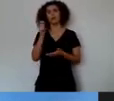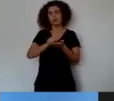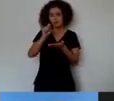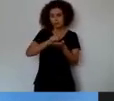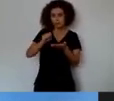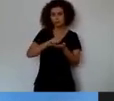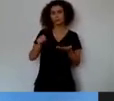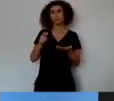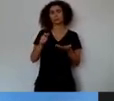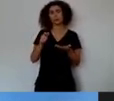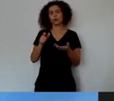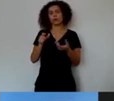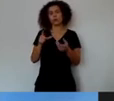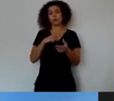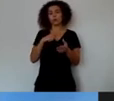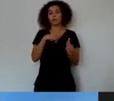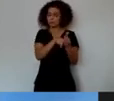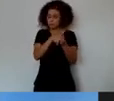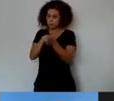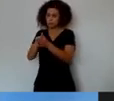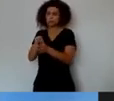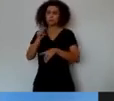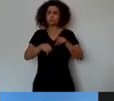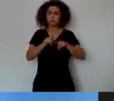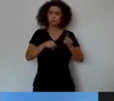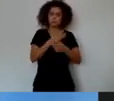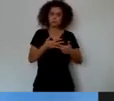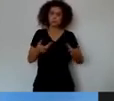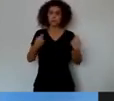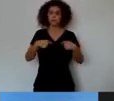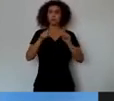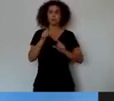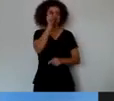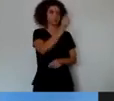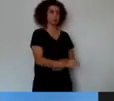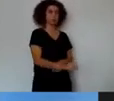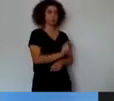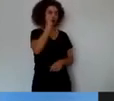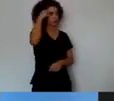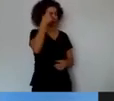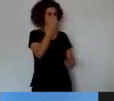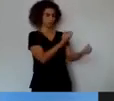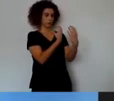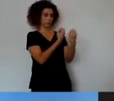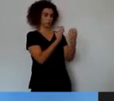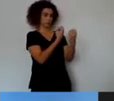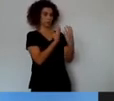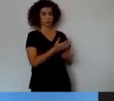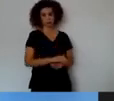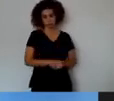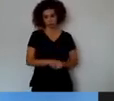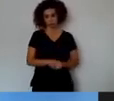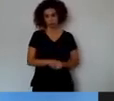repensando a atitude, não necessariamente precisa colocar essa demanda para pessoas negras, pessoas negras já estão aí, né, levando a palavra de todos os lados, tem